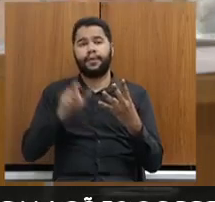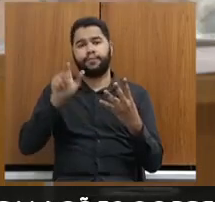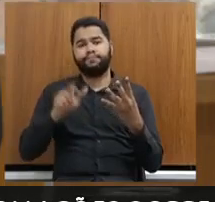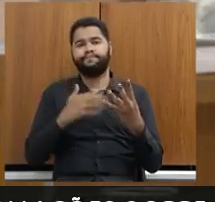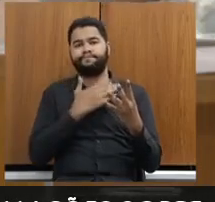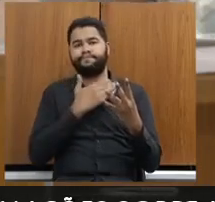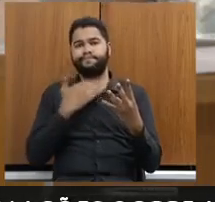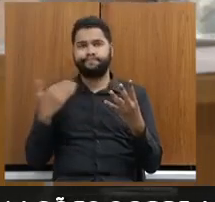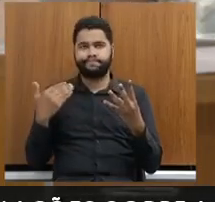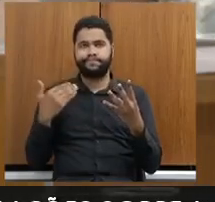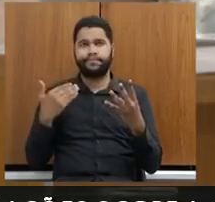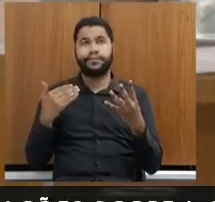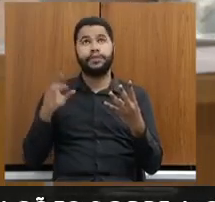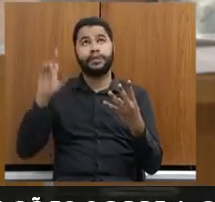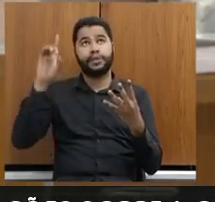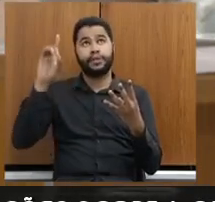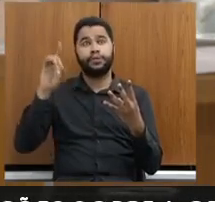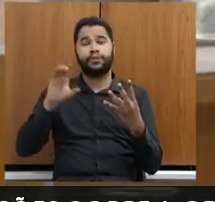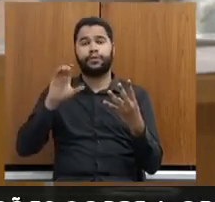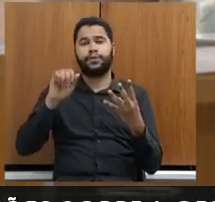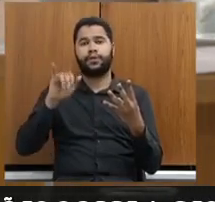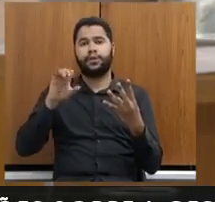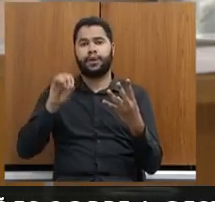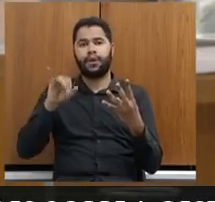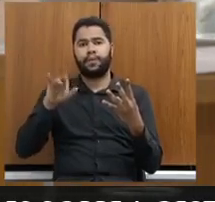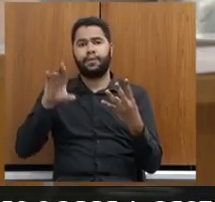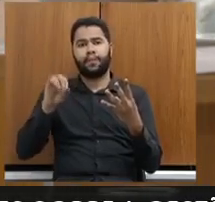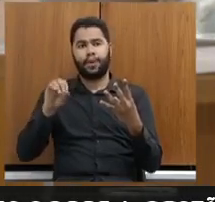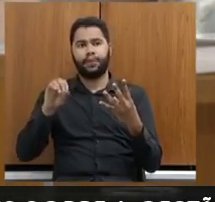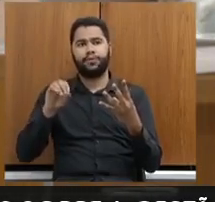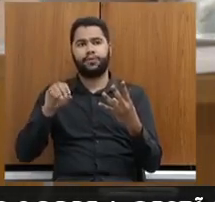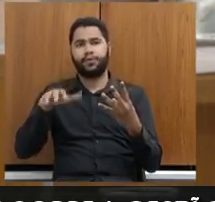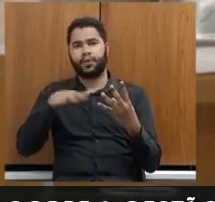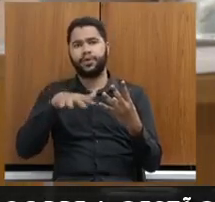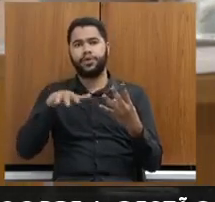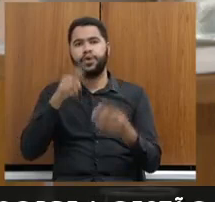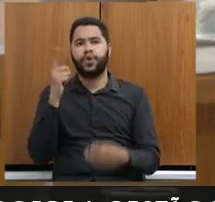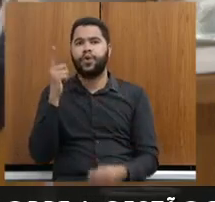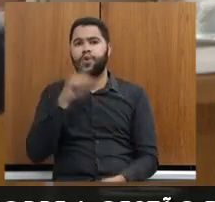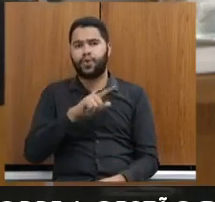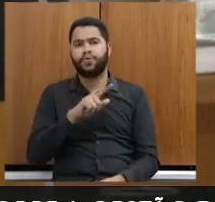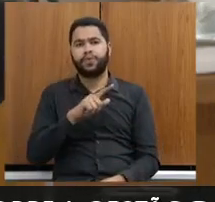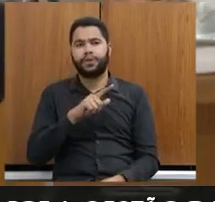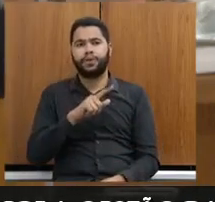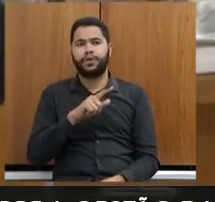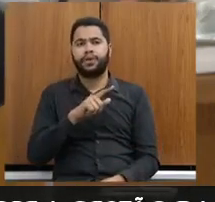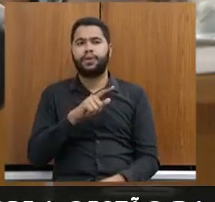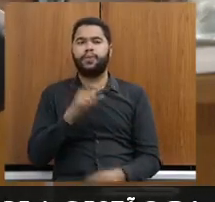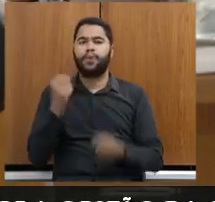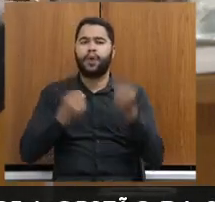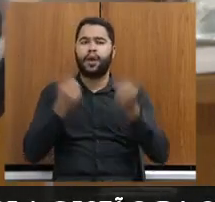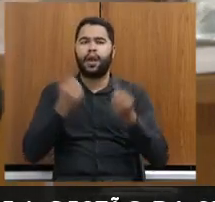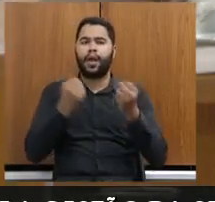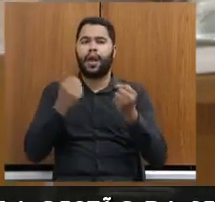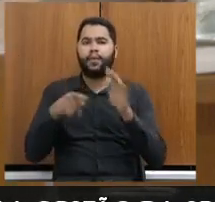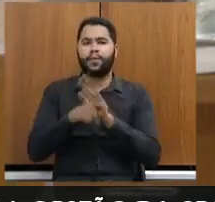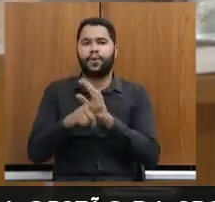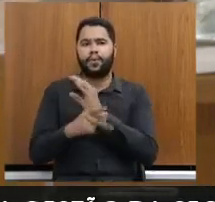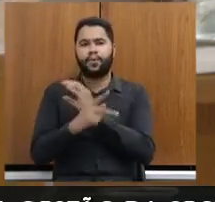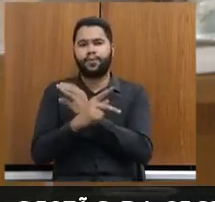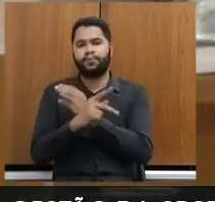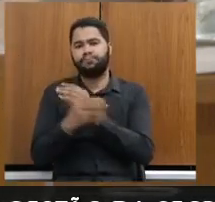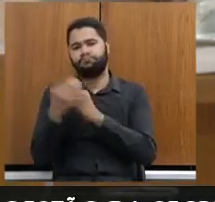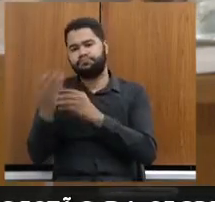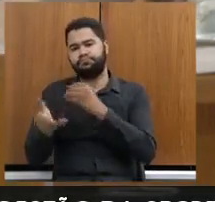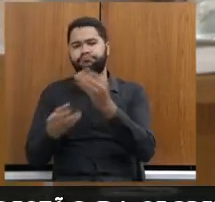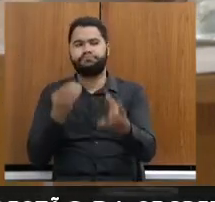dinheiro com encerra Que Deus o tenha Kaio Márcio na nossa região nós conseguimos essas viaturas dentro daquelas emendas que eles